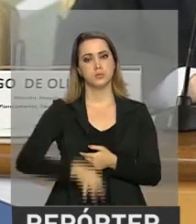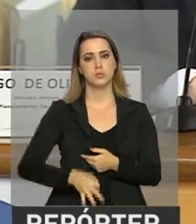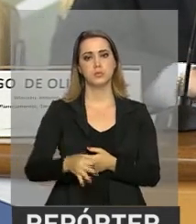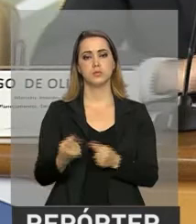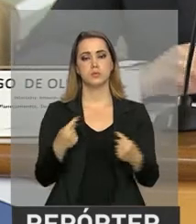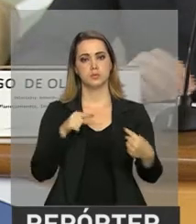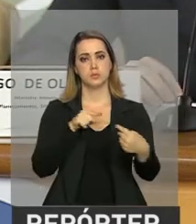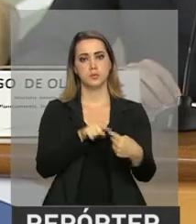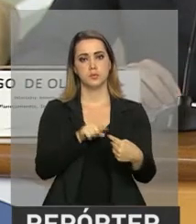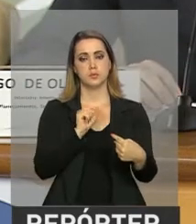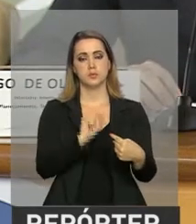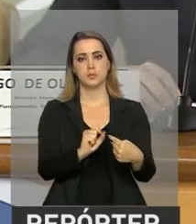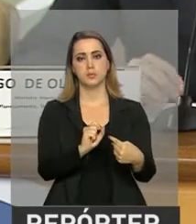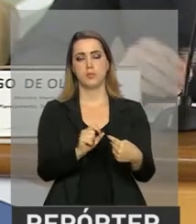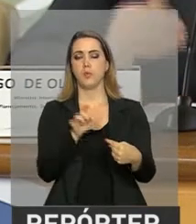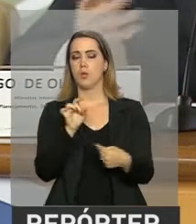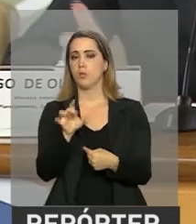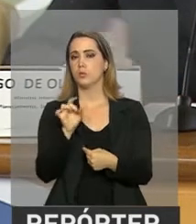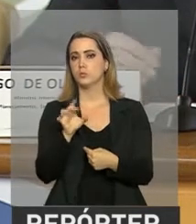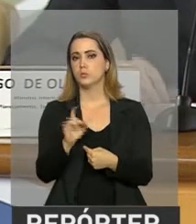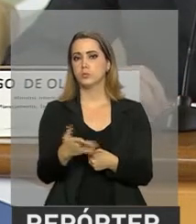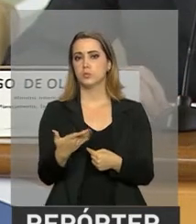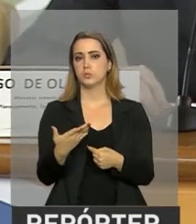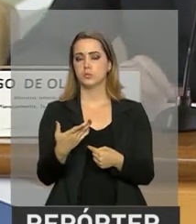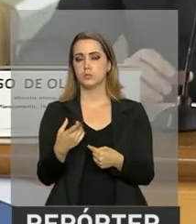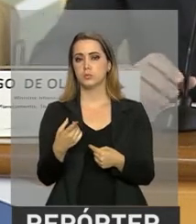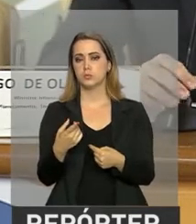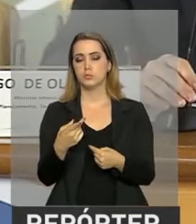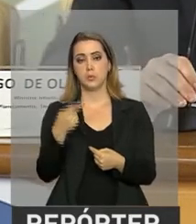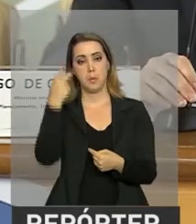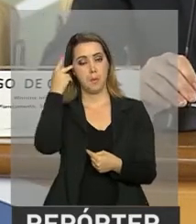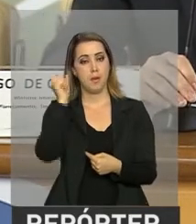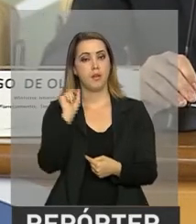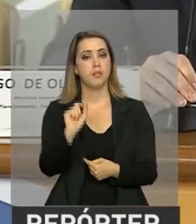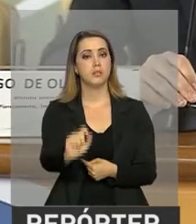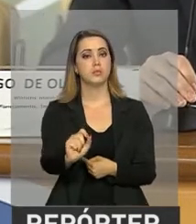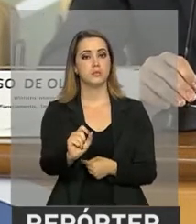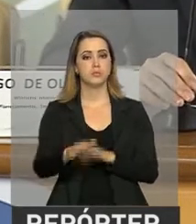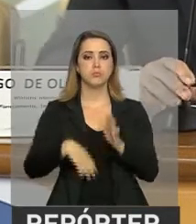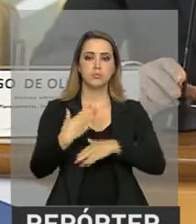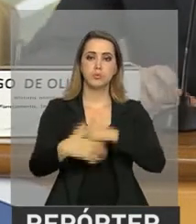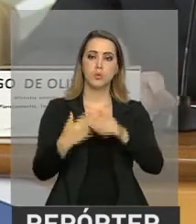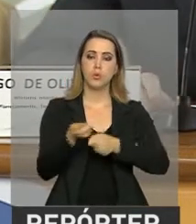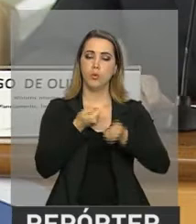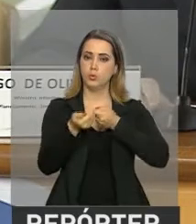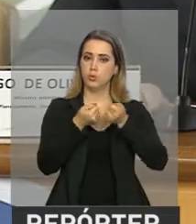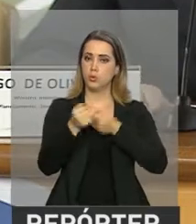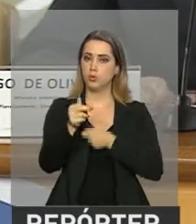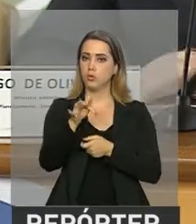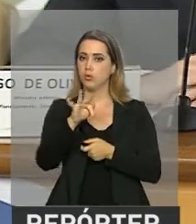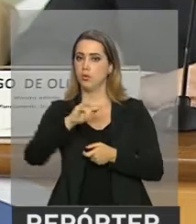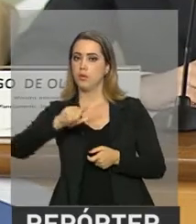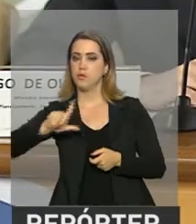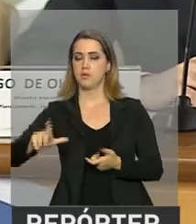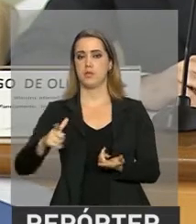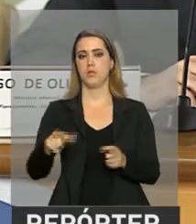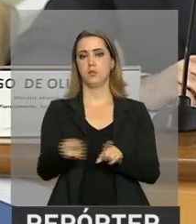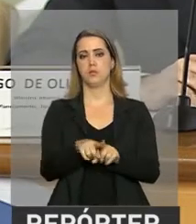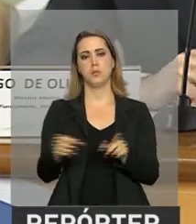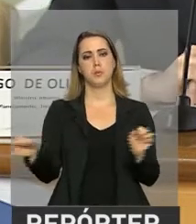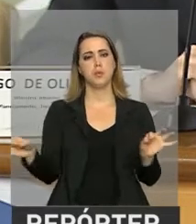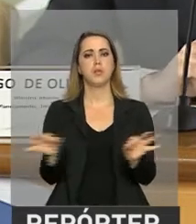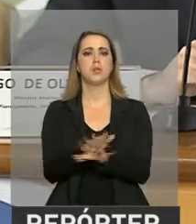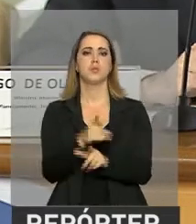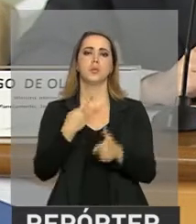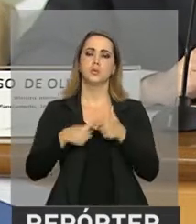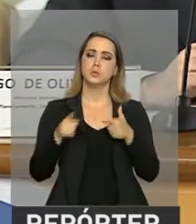objetiva não só para a concretização do processo de ajuste fiscal mas também para a solução dos